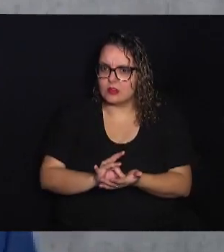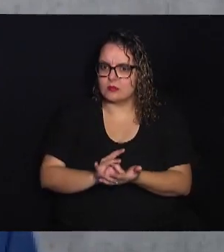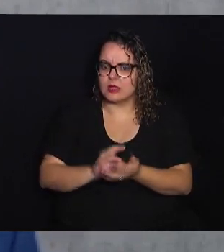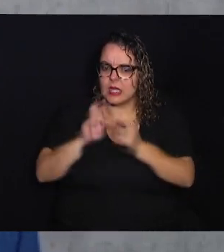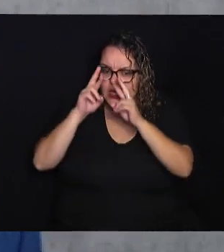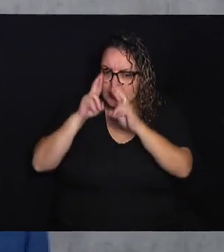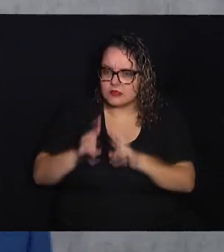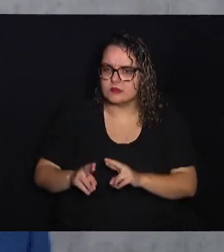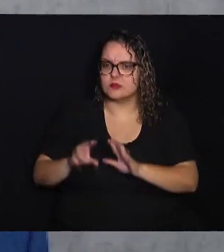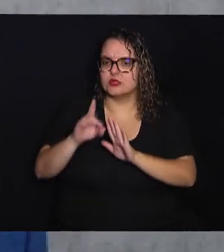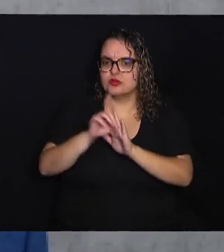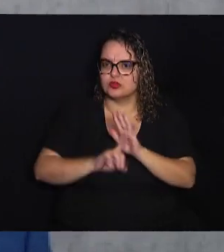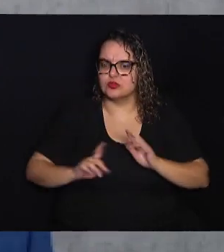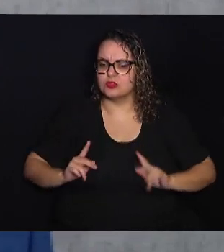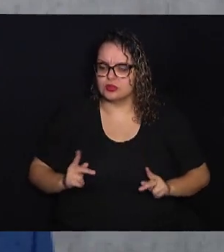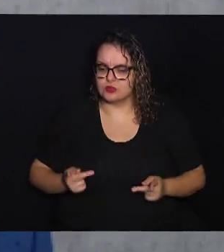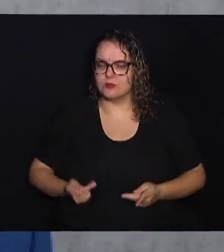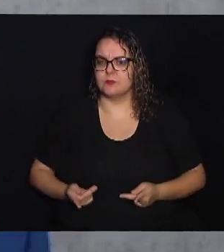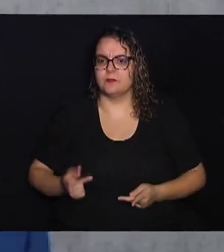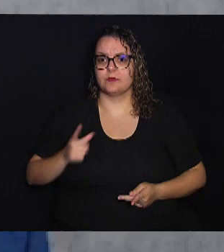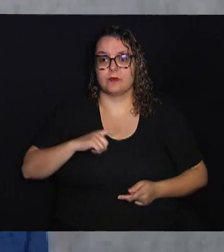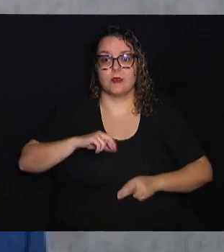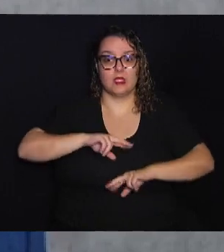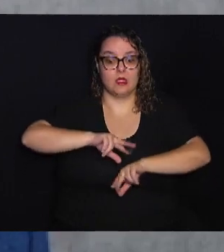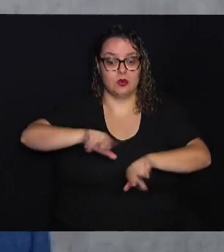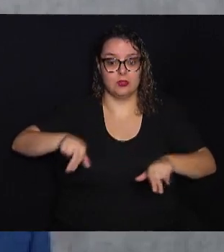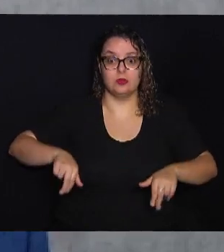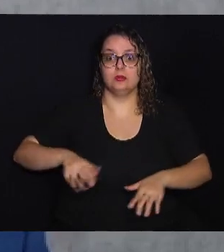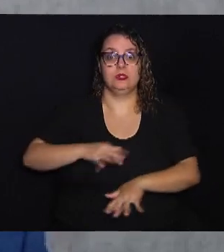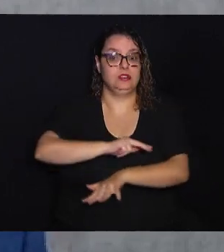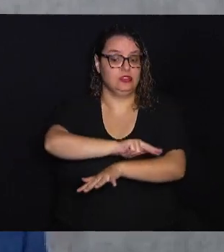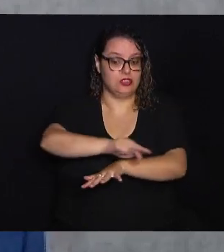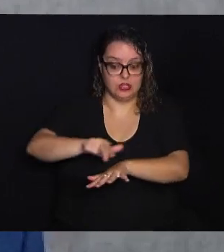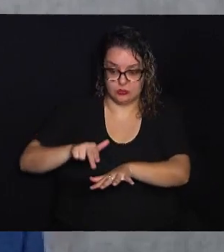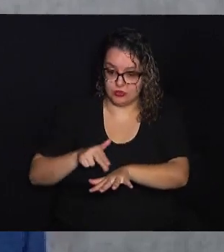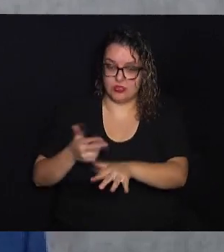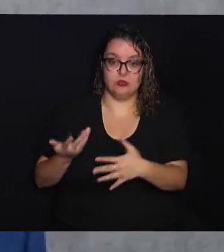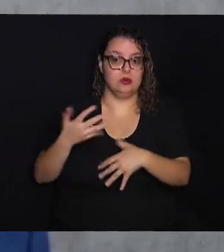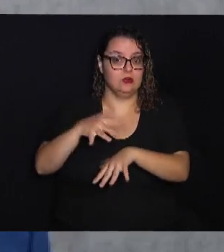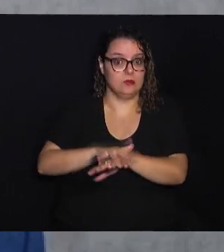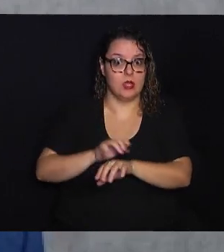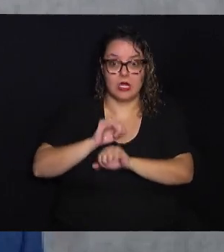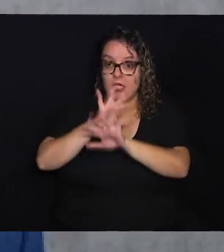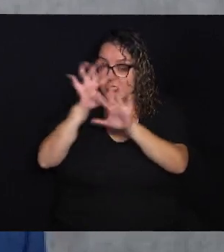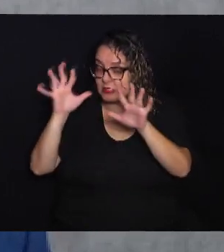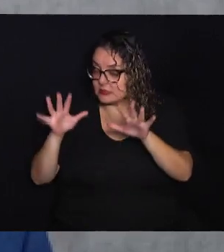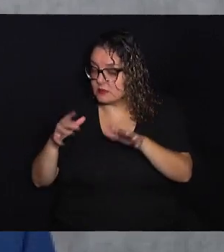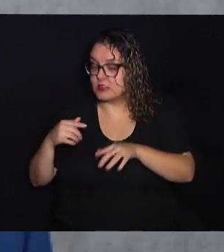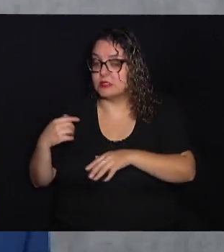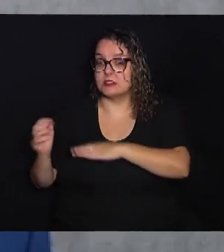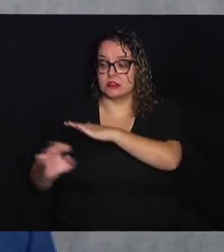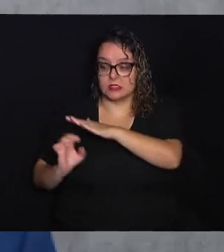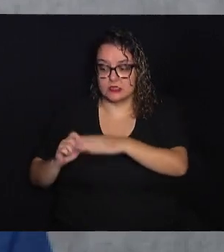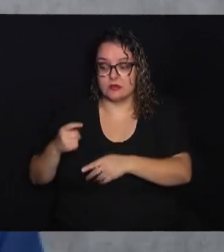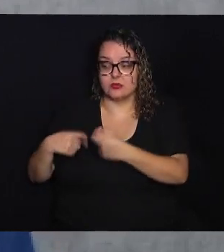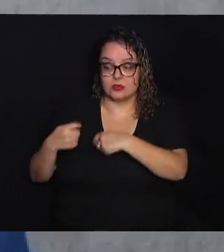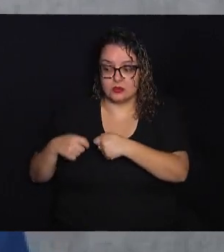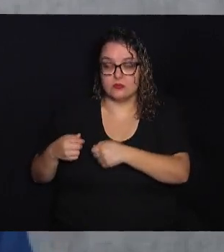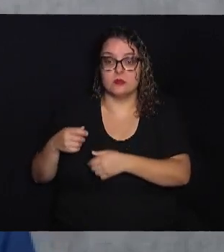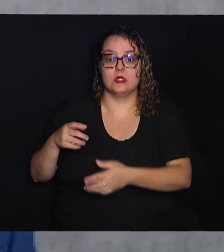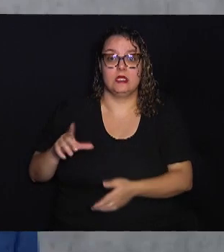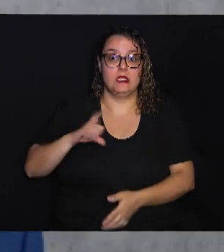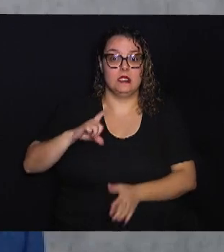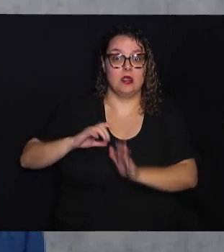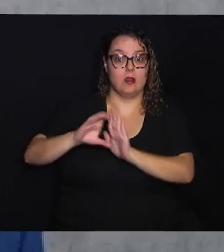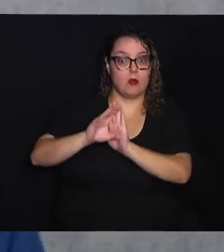Será que ela realmente respeita os direitos humanos? Tem a questão da diversidade, inclusão? Ela é transparente nos